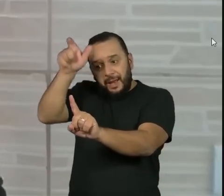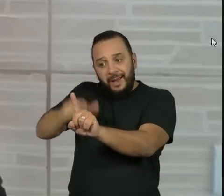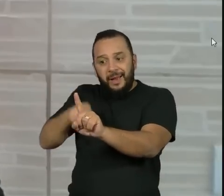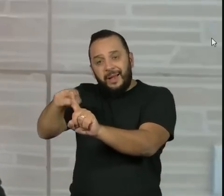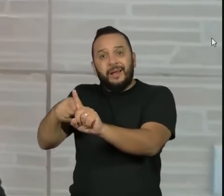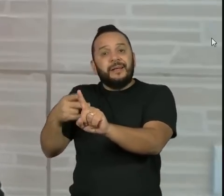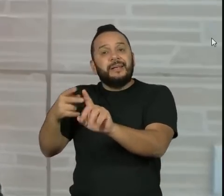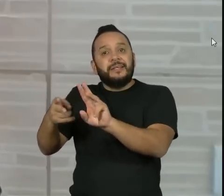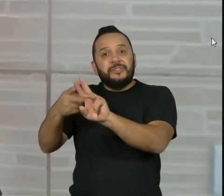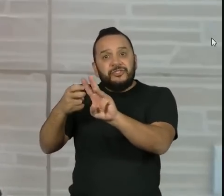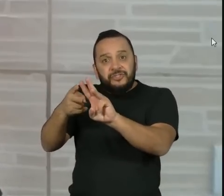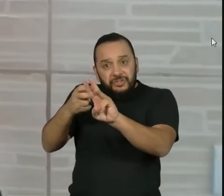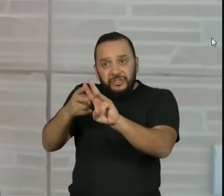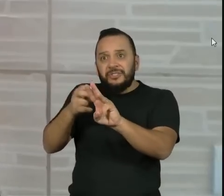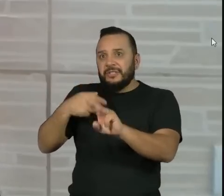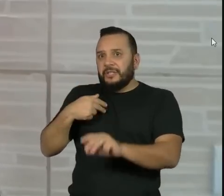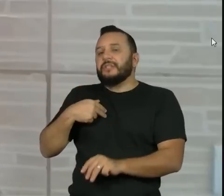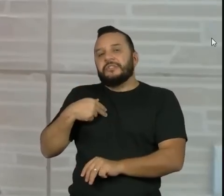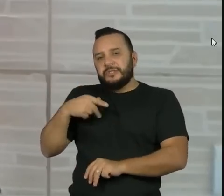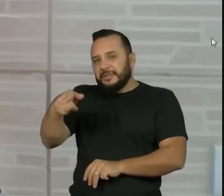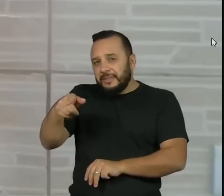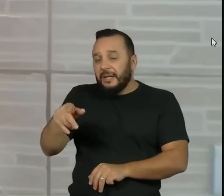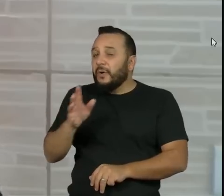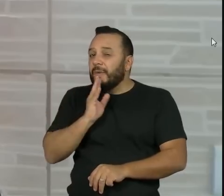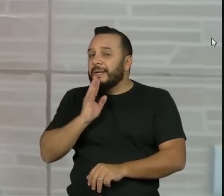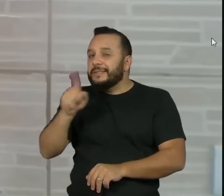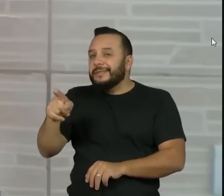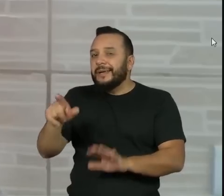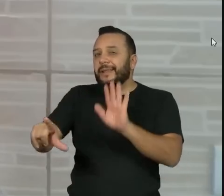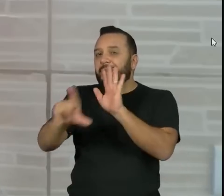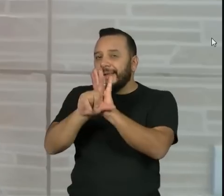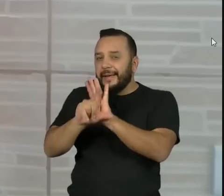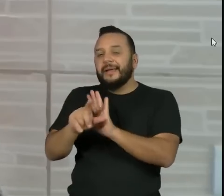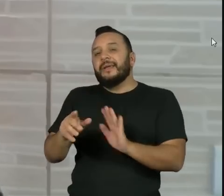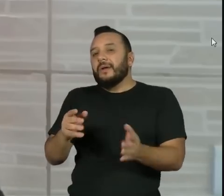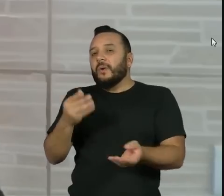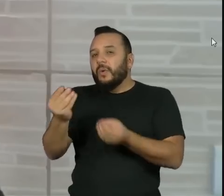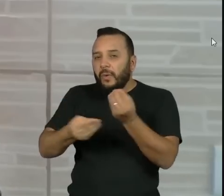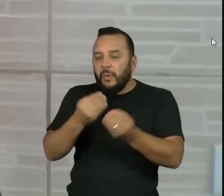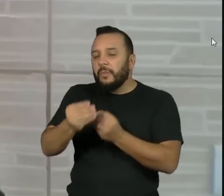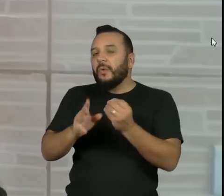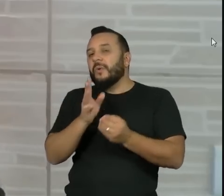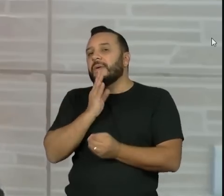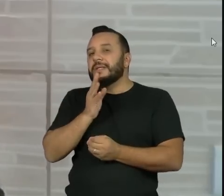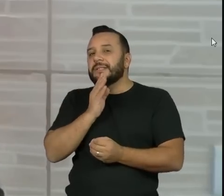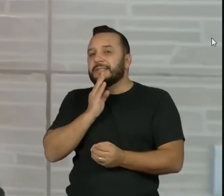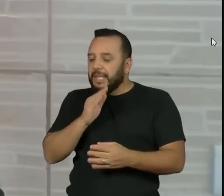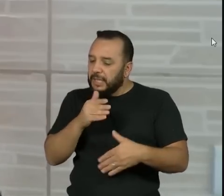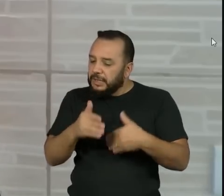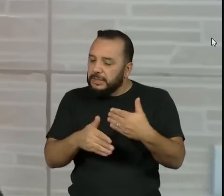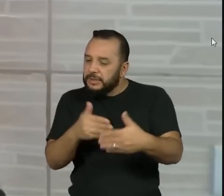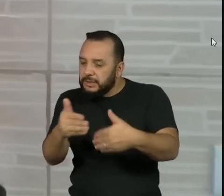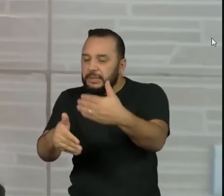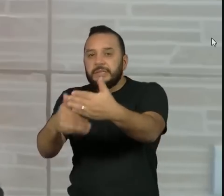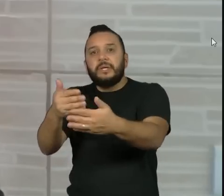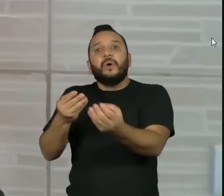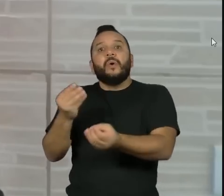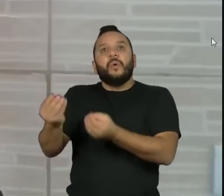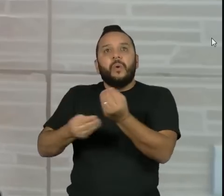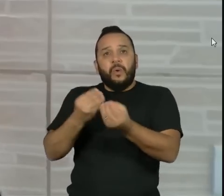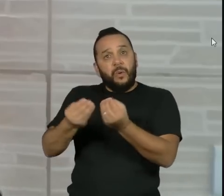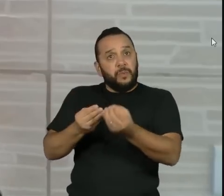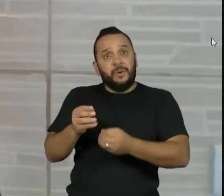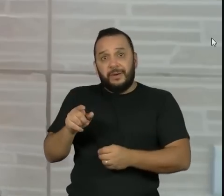né, conhecer essas leis, conhecer esses caminhos e conhecer quais são os modos, né,